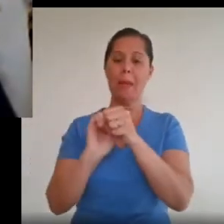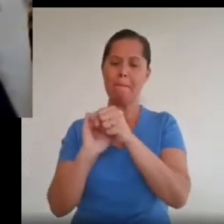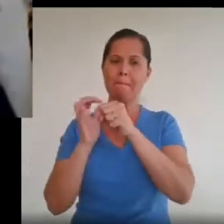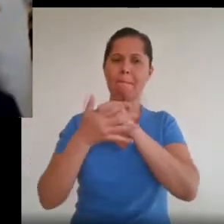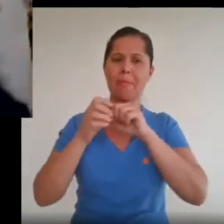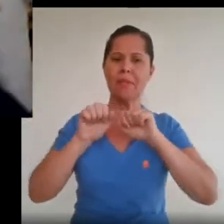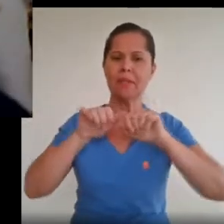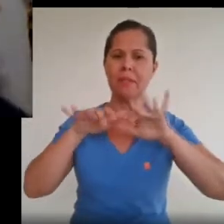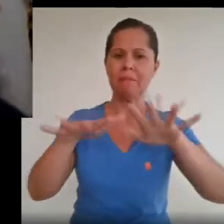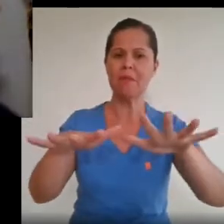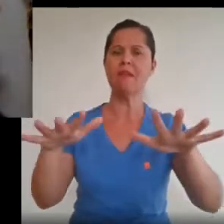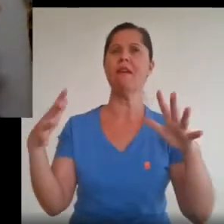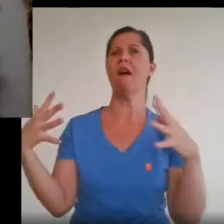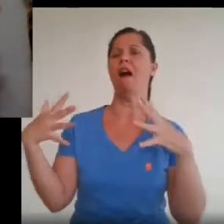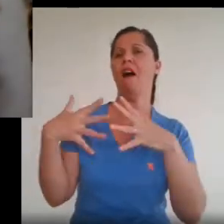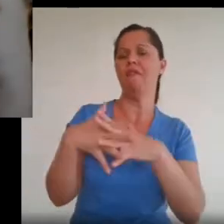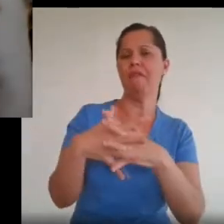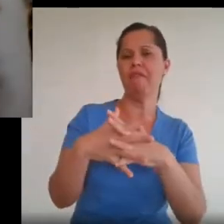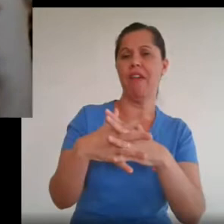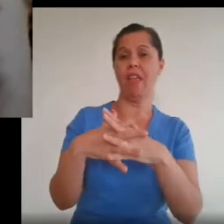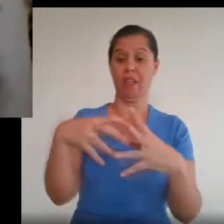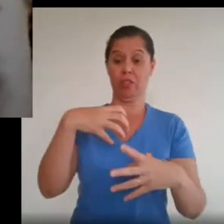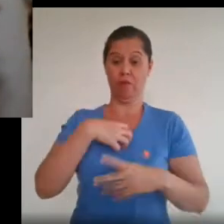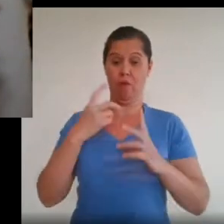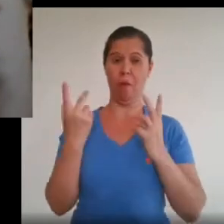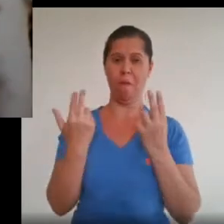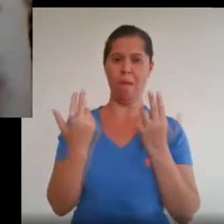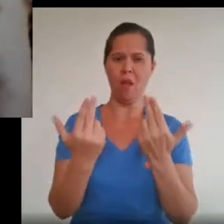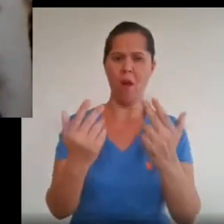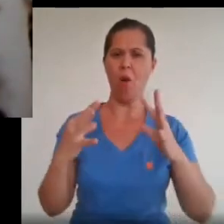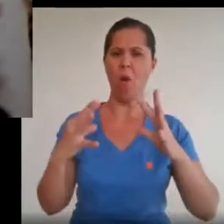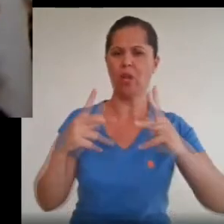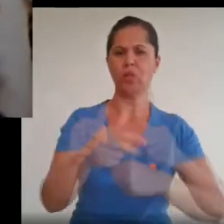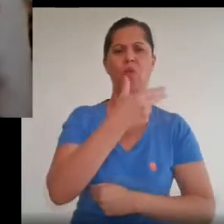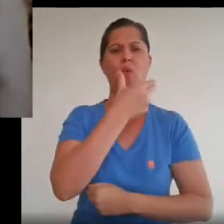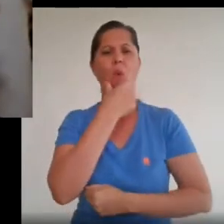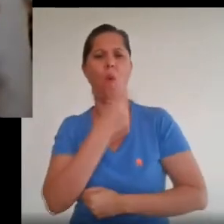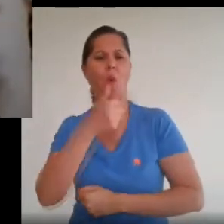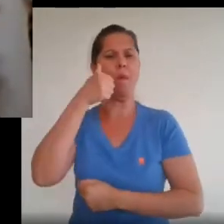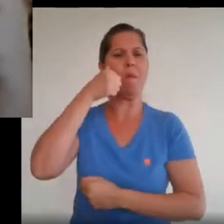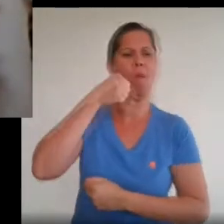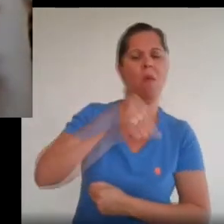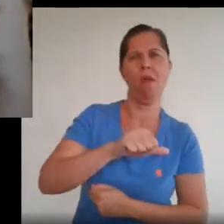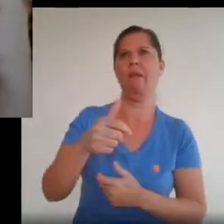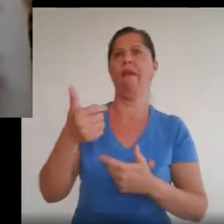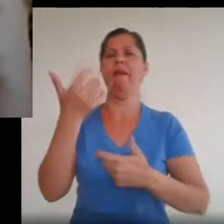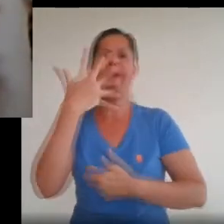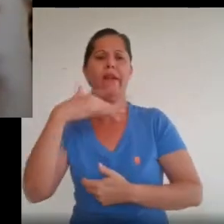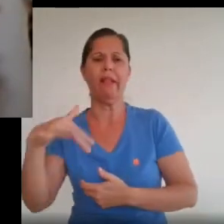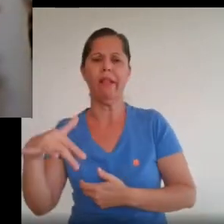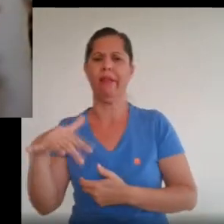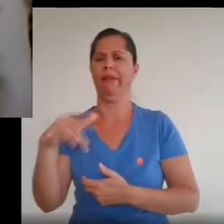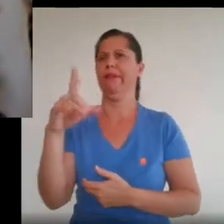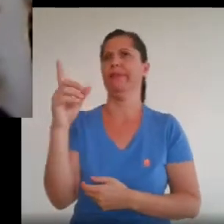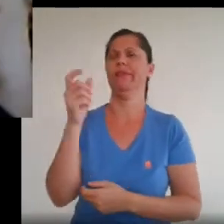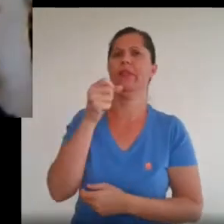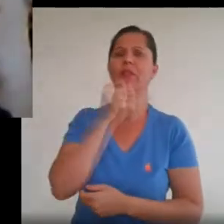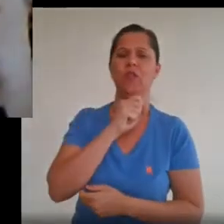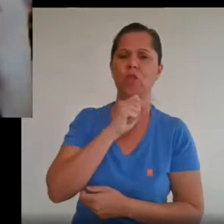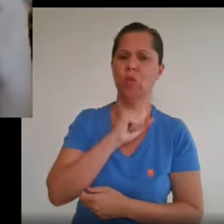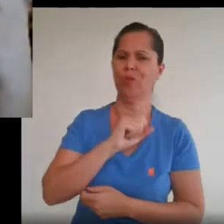igualmente homens, mulheres e toda a população. Isso é uma grande mentira. Isso é uma grande mentira